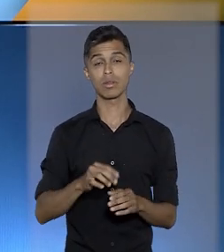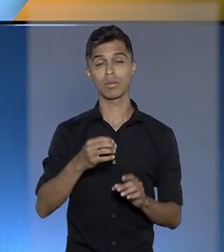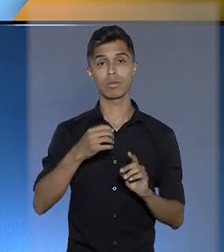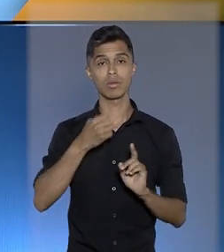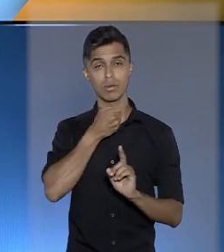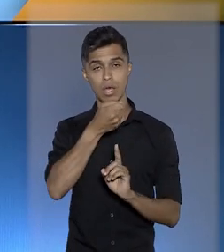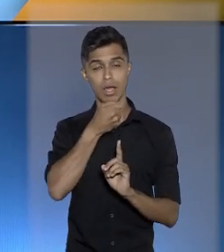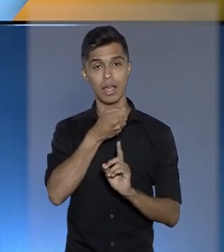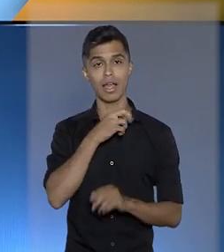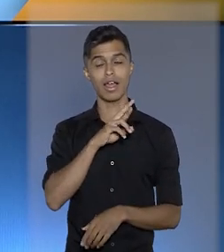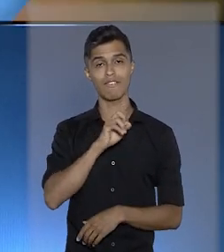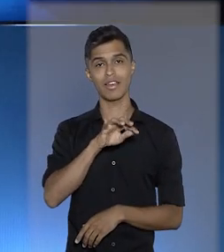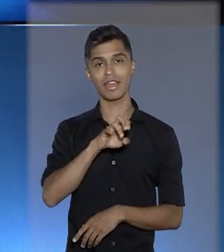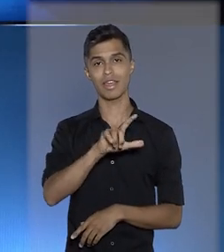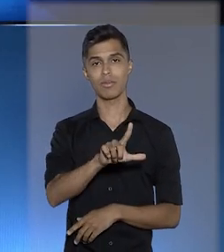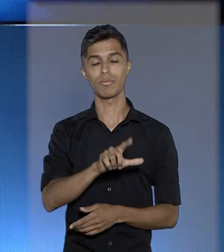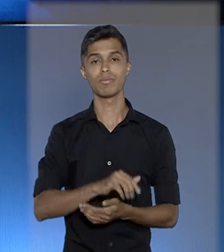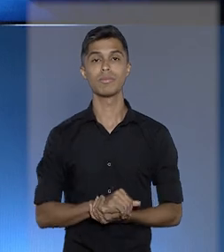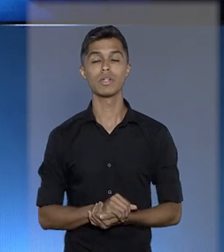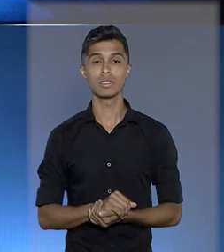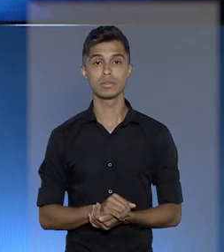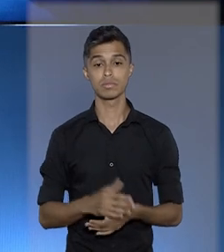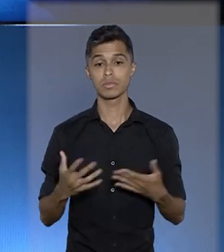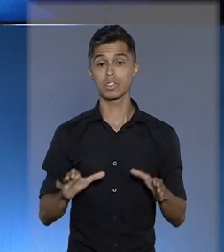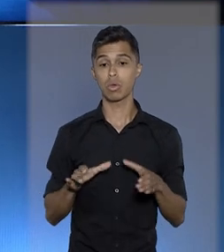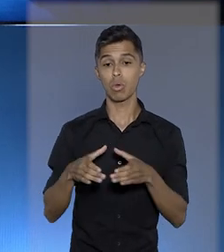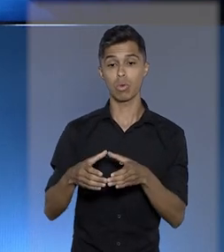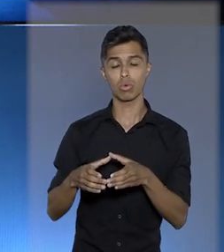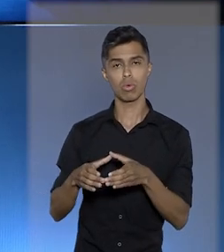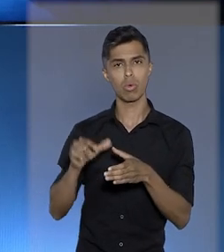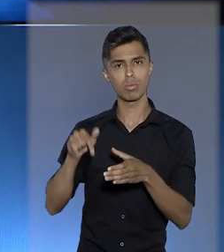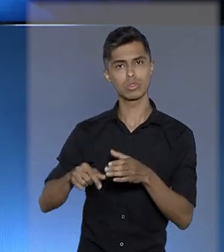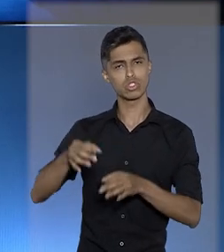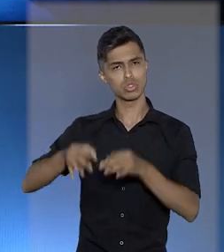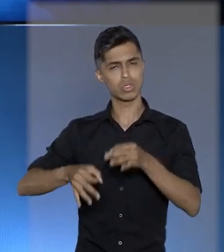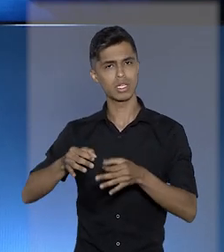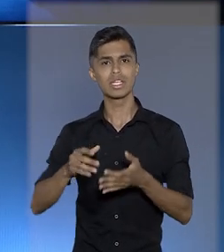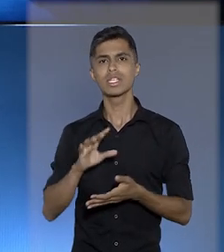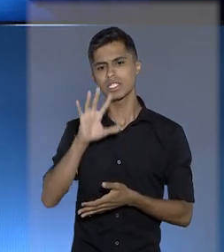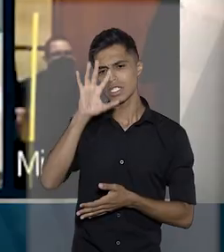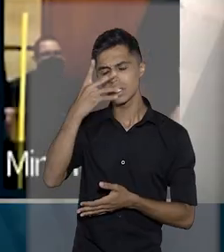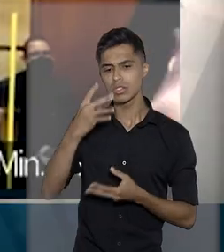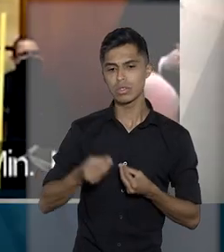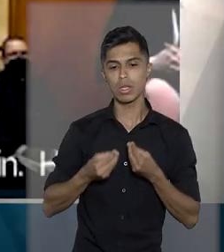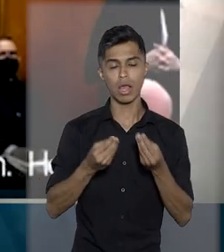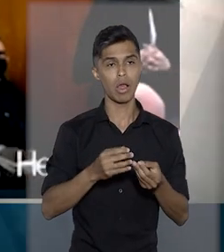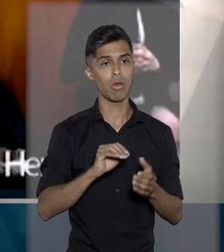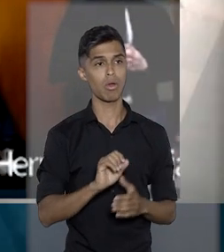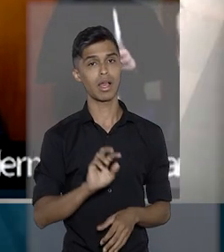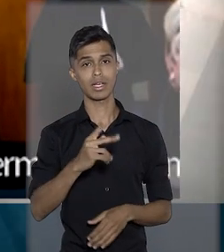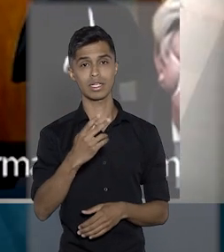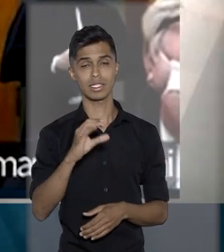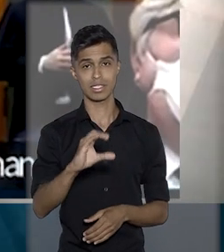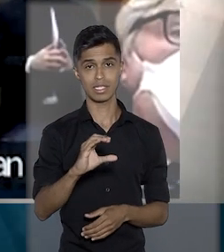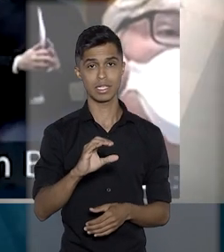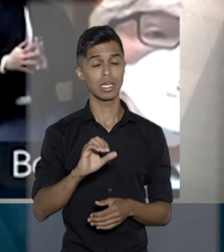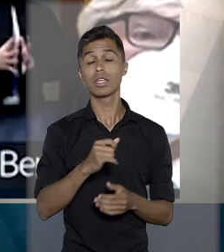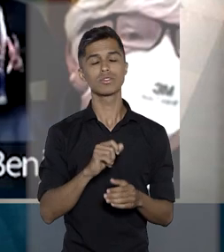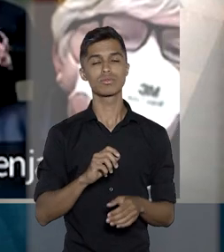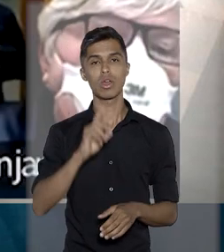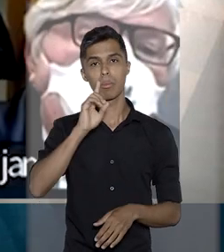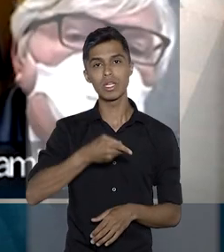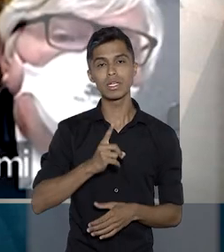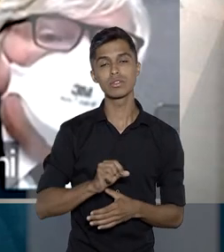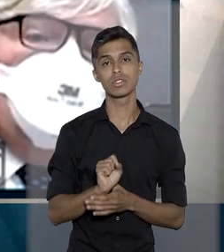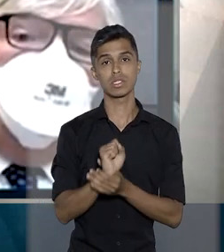Rafael por filho puro nanidade o colegiado do STJ concedeu mandado de segurança para determinar que o